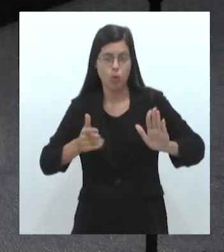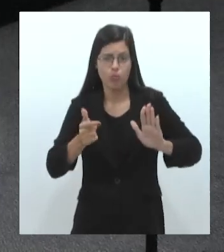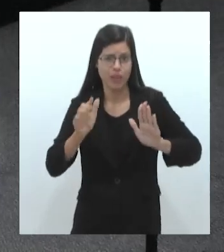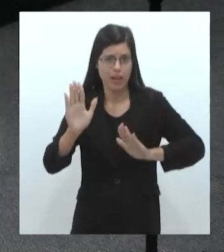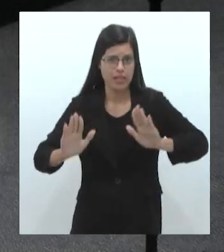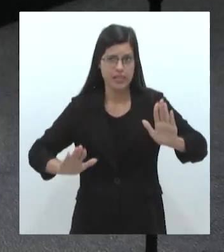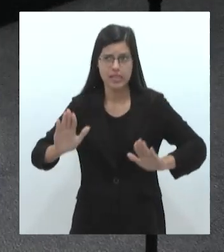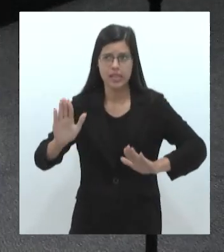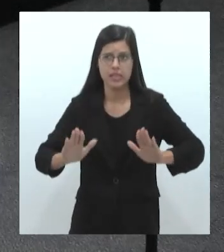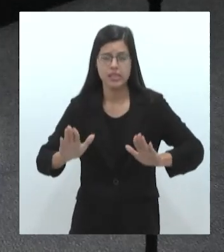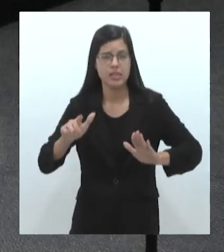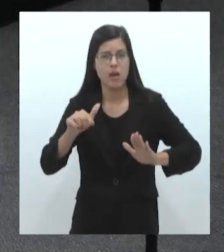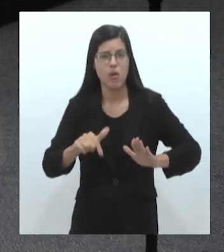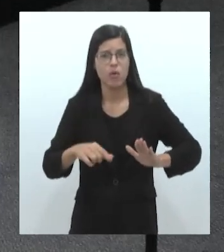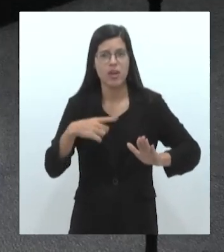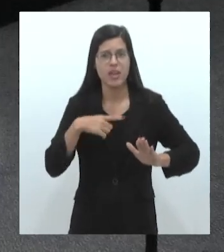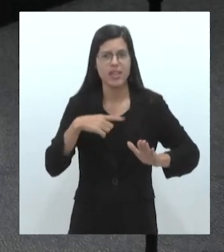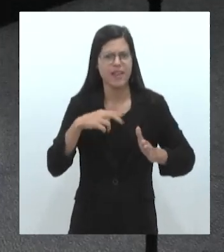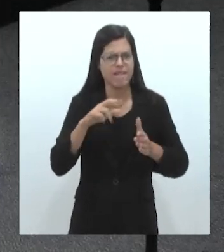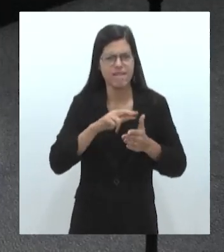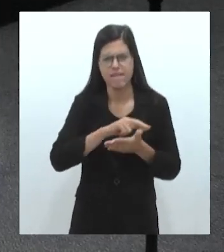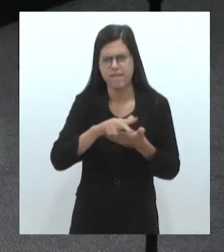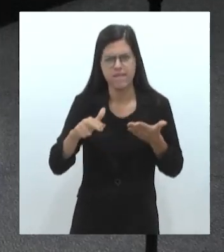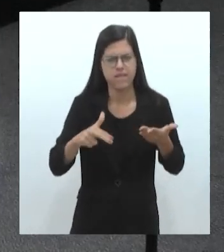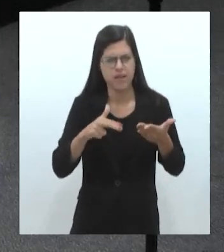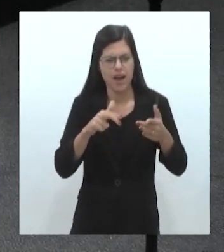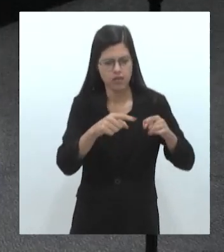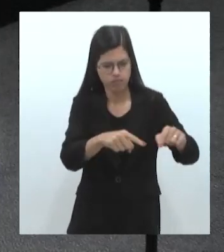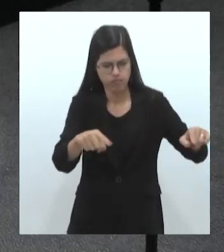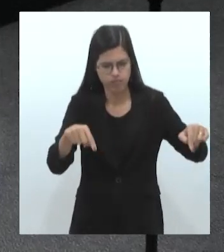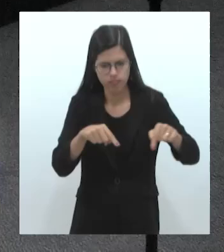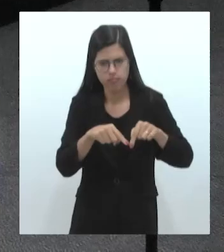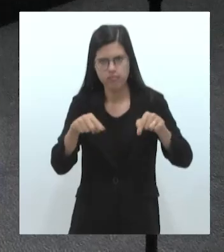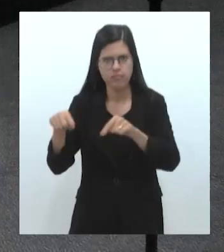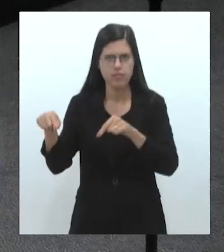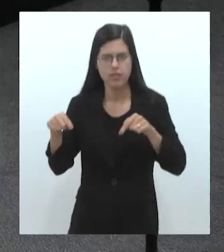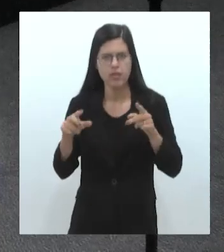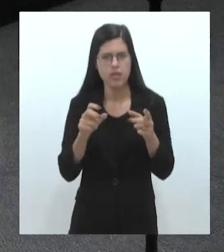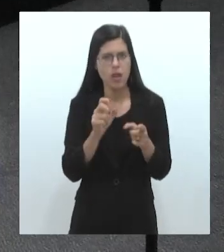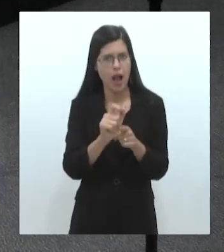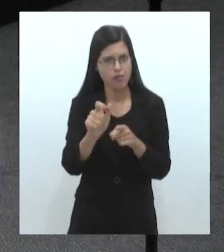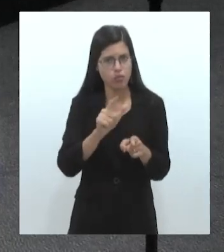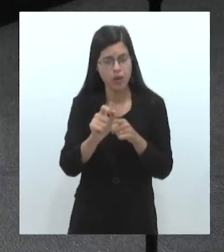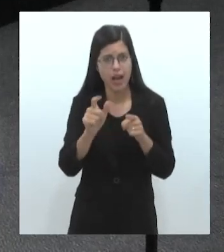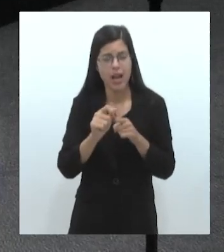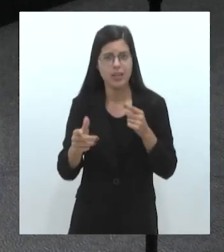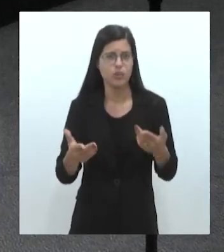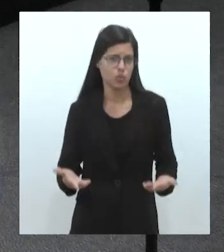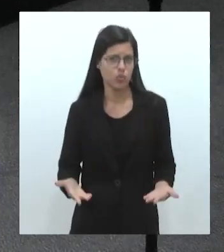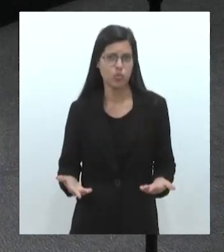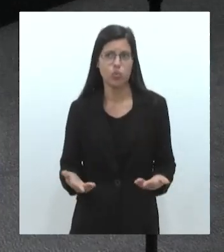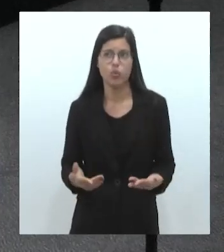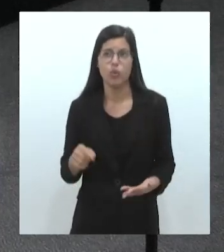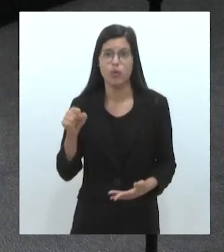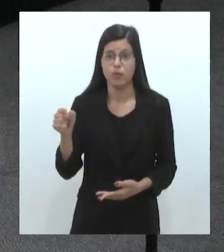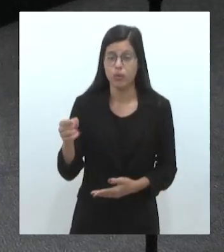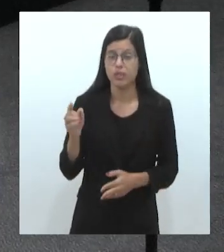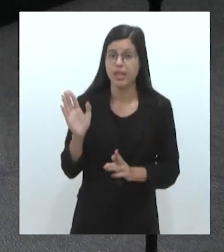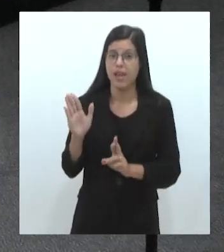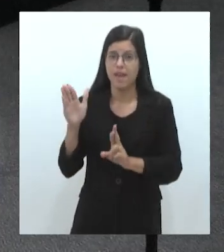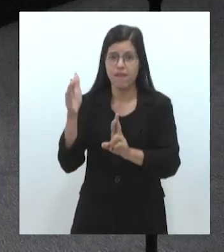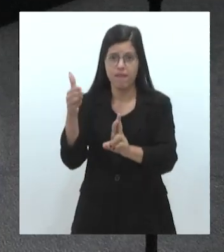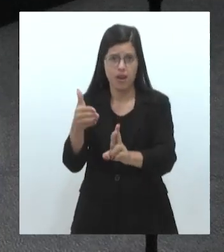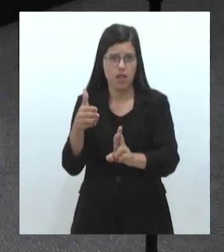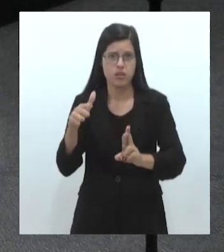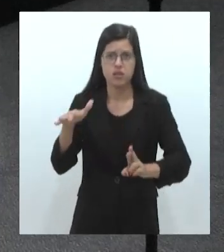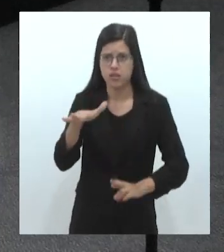uma tonelada de terrenos alugados, tudo na operação ganha-ganha. Vossa Excelência, deputado Pompeu, é referência